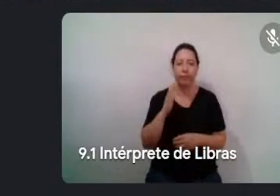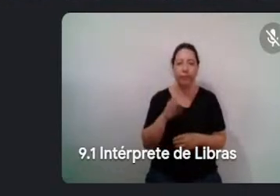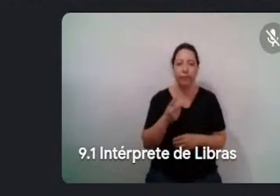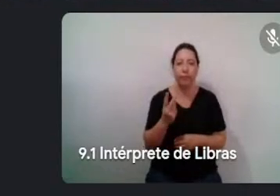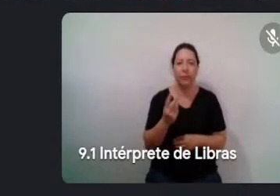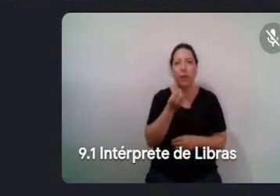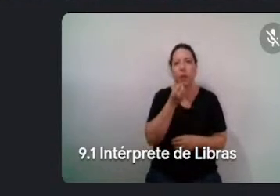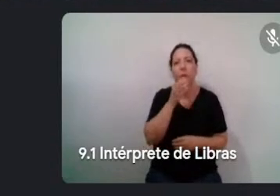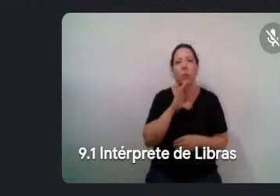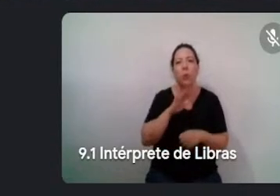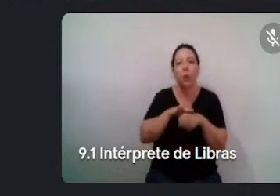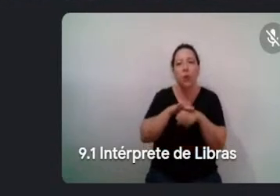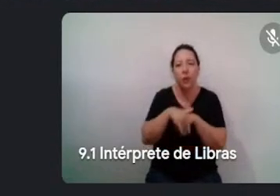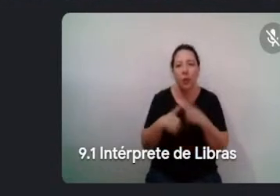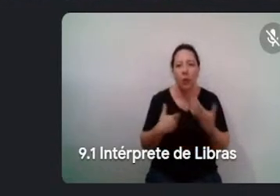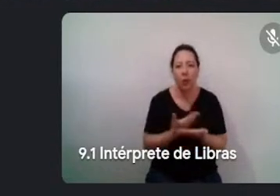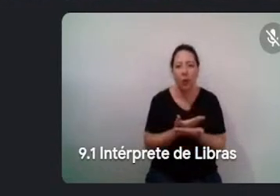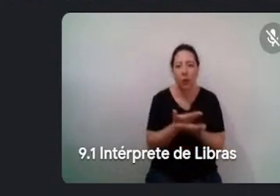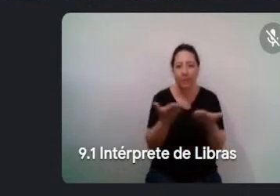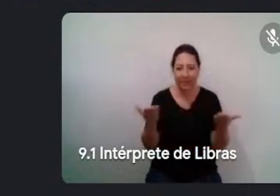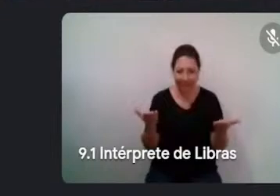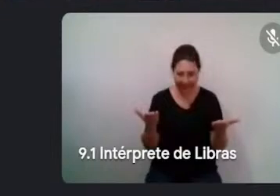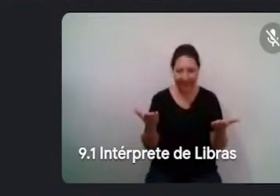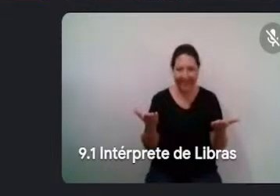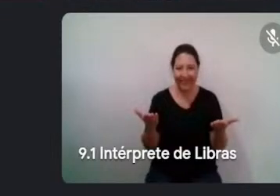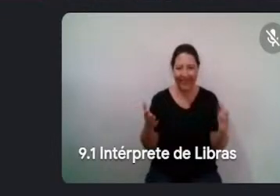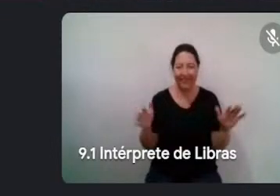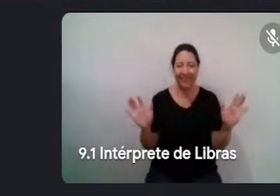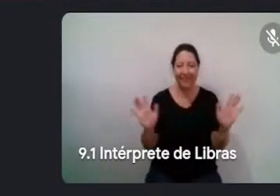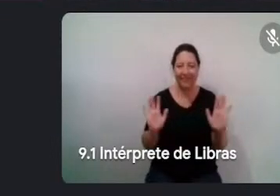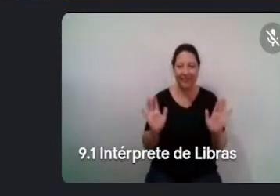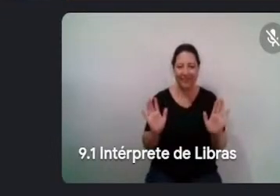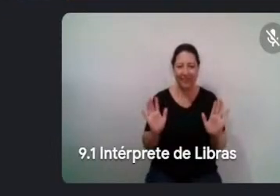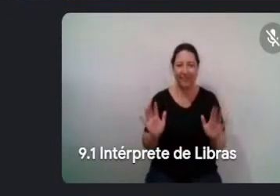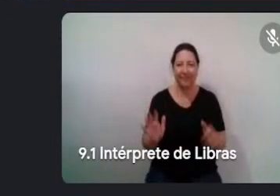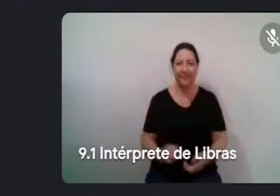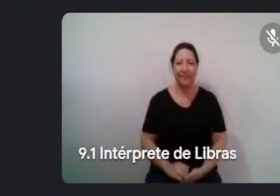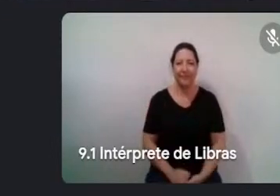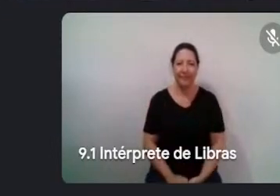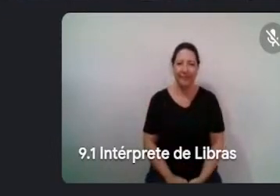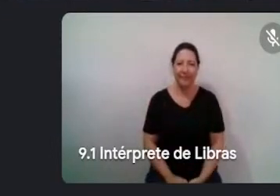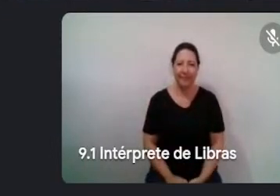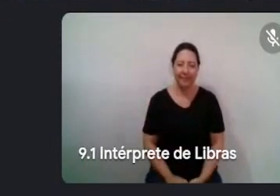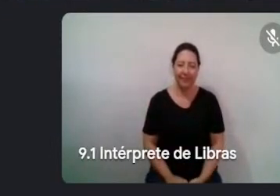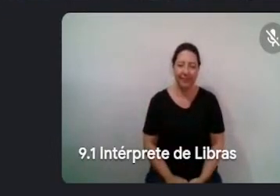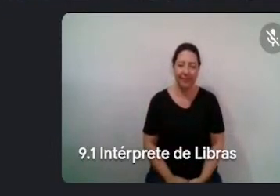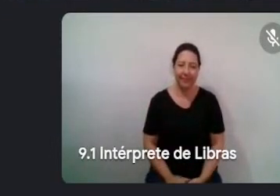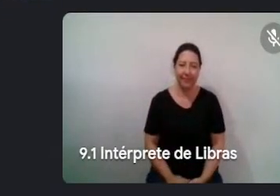noite a todos, viu? Felicidade. Muito obrigada. Tchau. Tchau. Tchau. Tchau. Tchau. Tchau. Até a próxima.